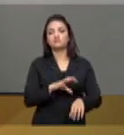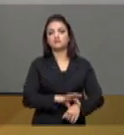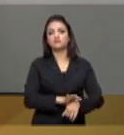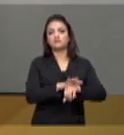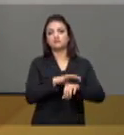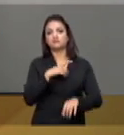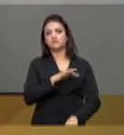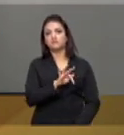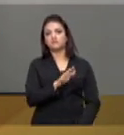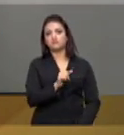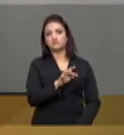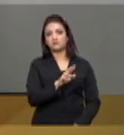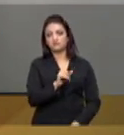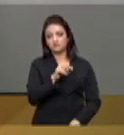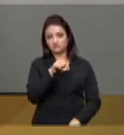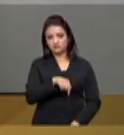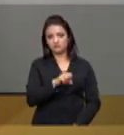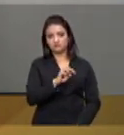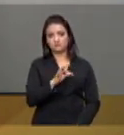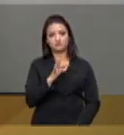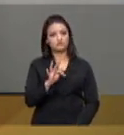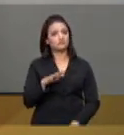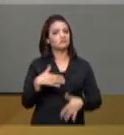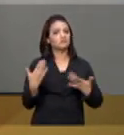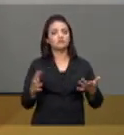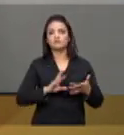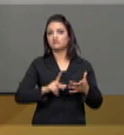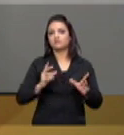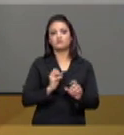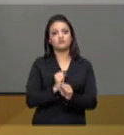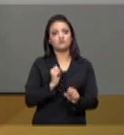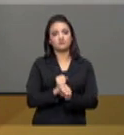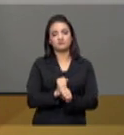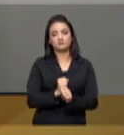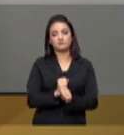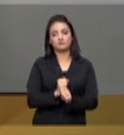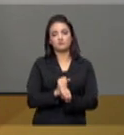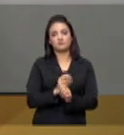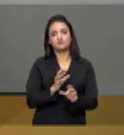Supremo Tribunal Federal, pelo que não pode compor a base de cálculo para incidência